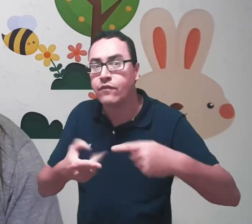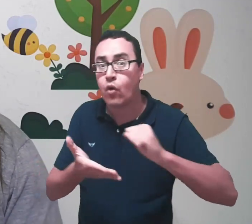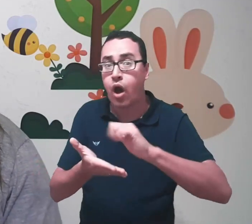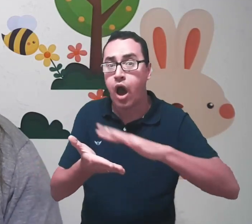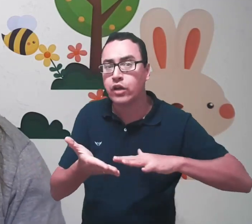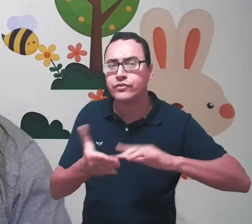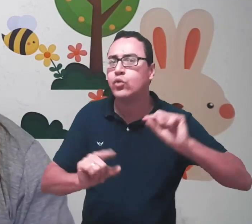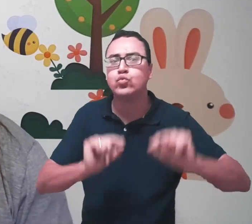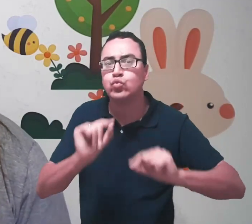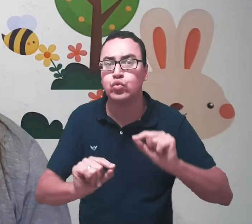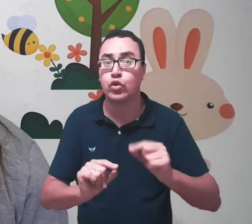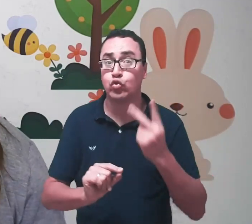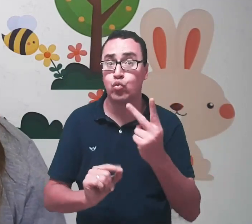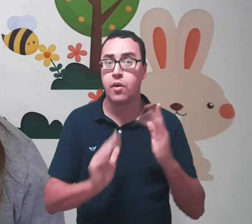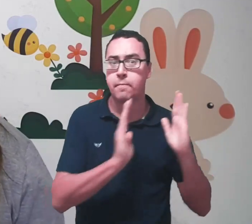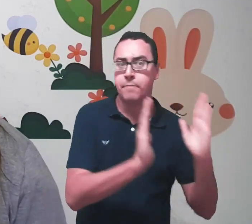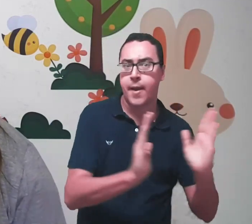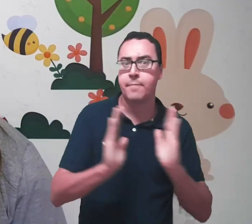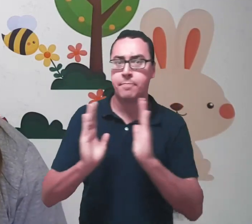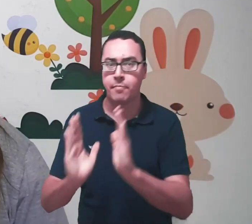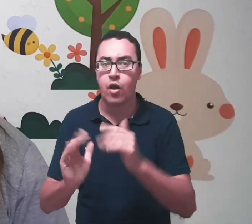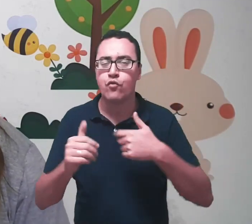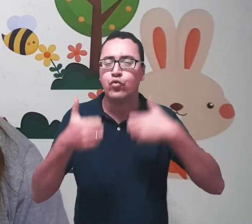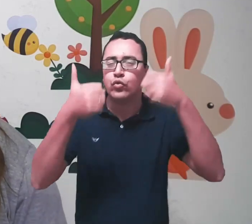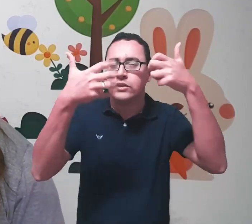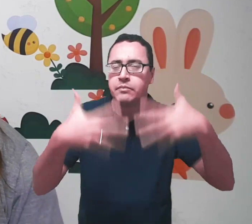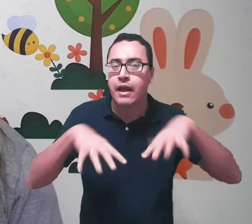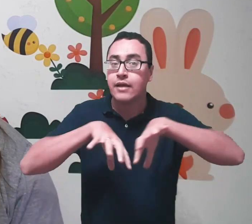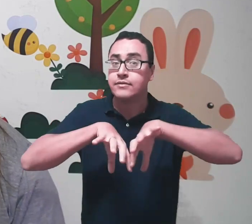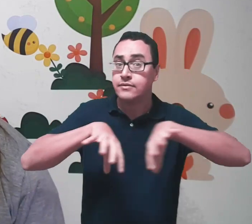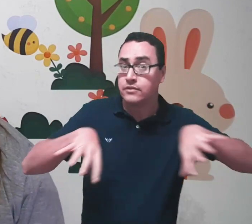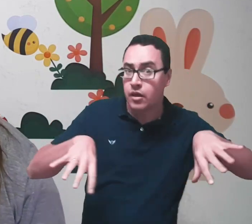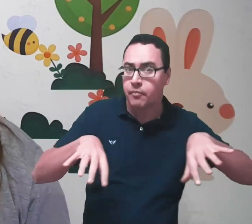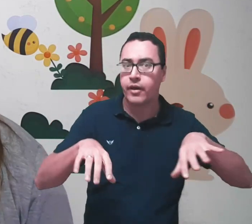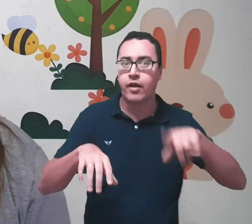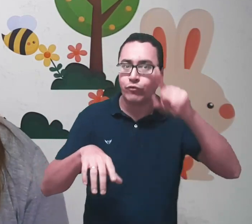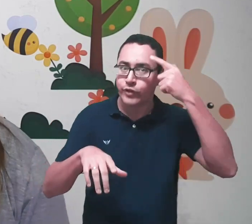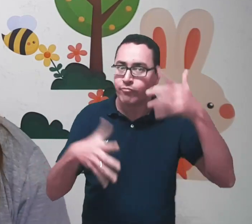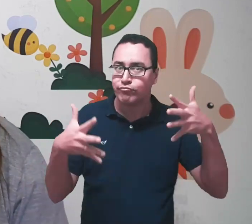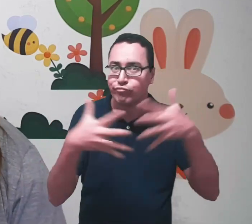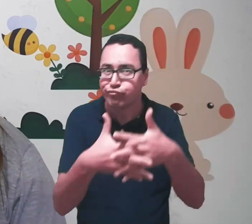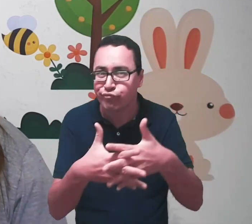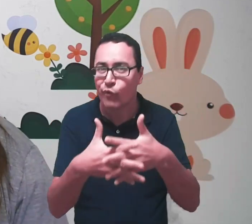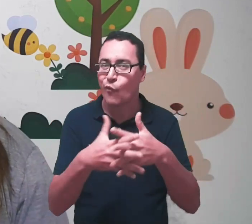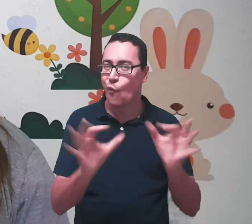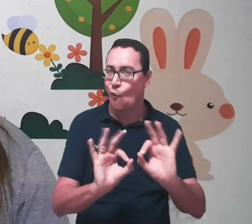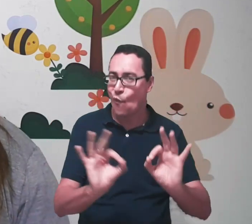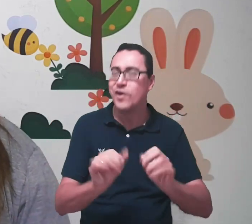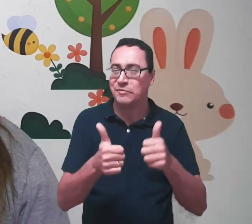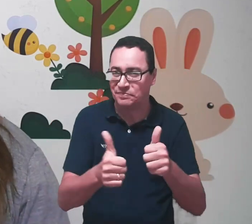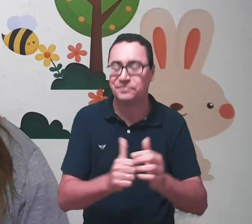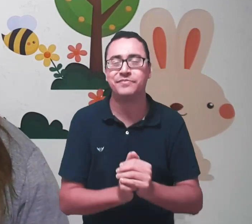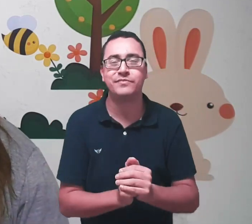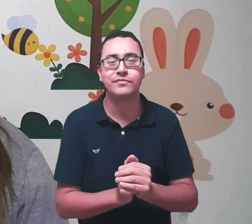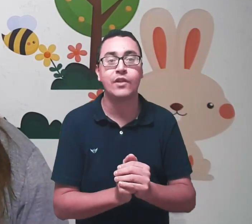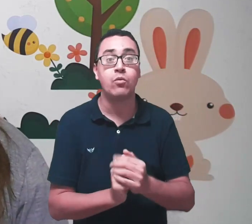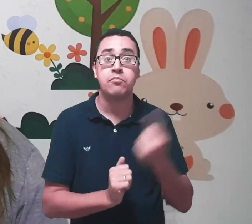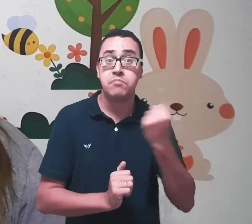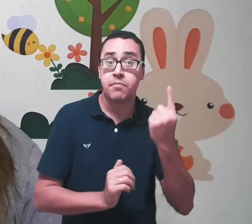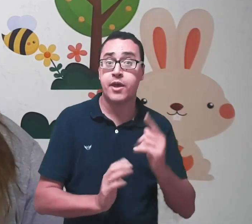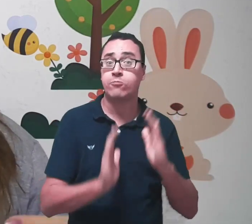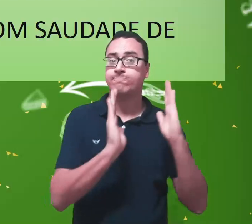Então, o nosso desafio vai ser dividido em duas partes, tá bom? Então, vou explicar bem separadinho para você não fazer